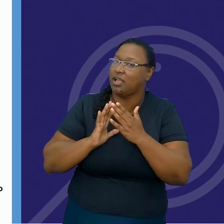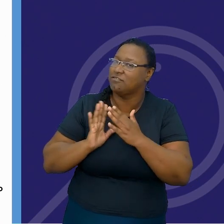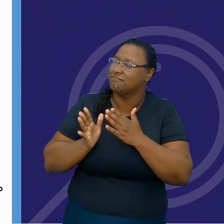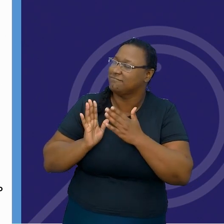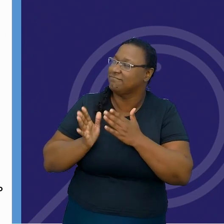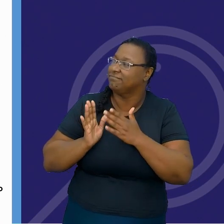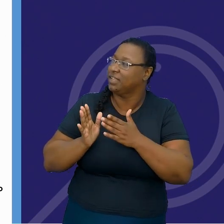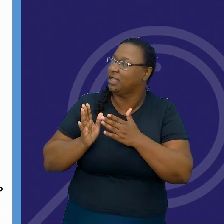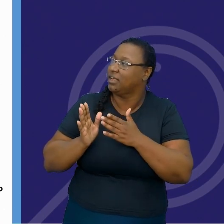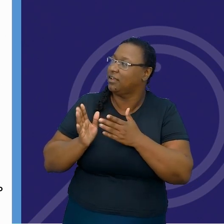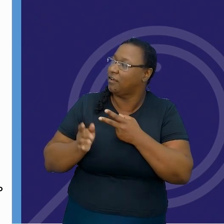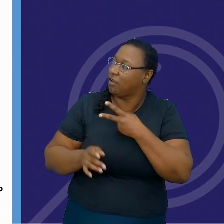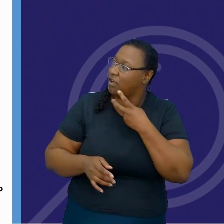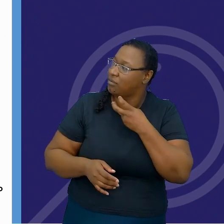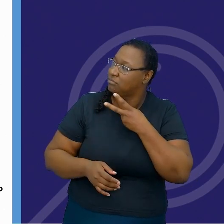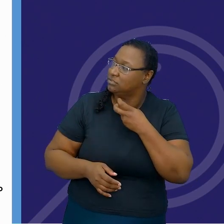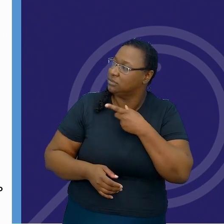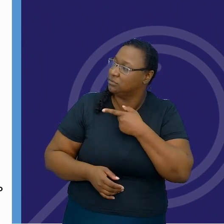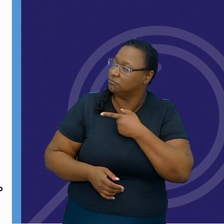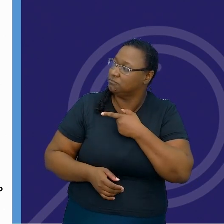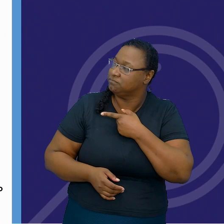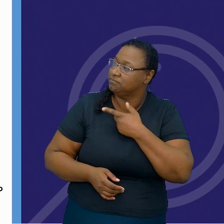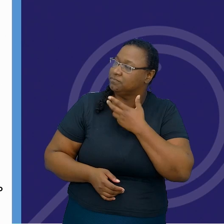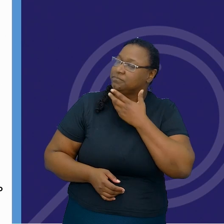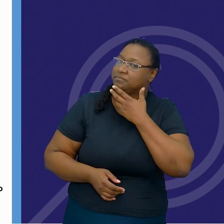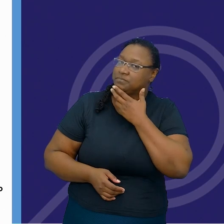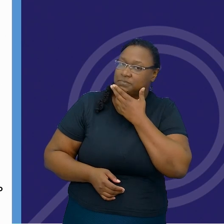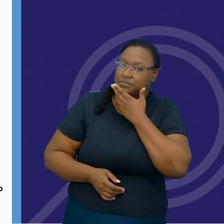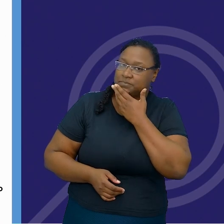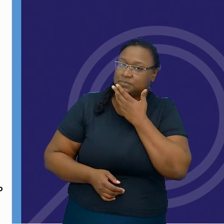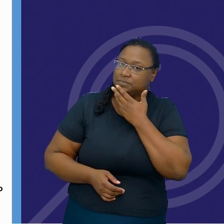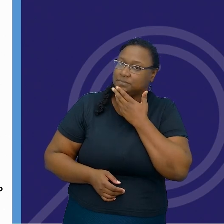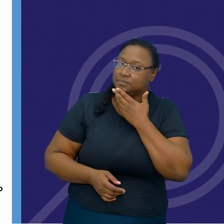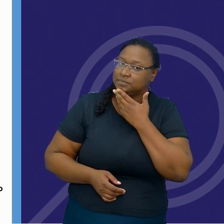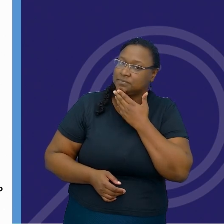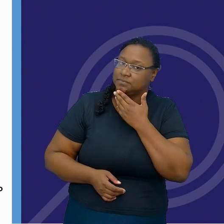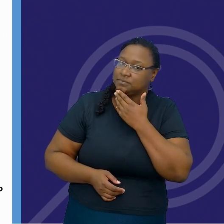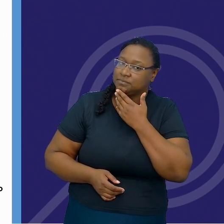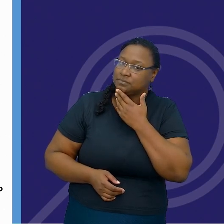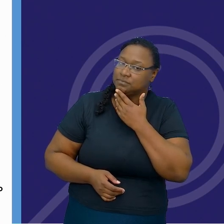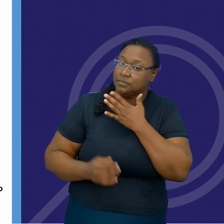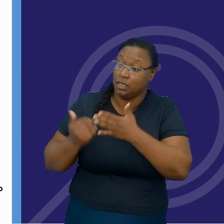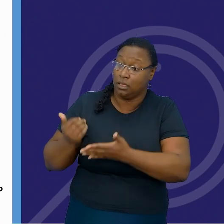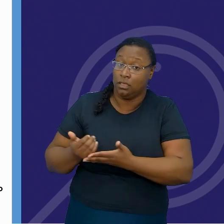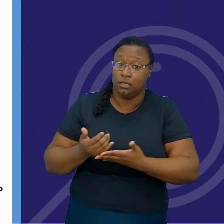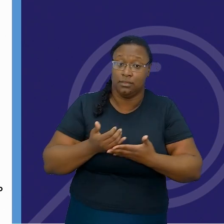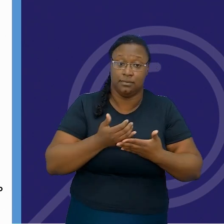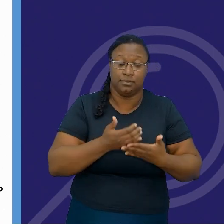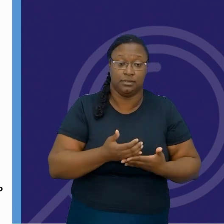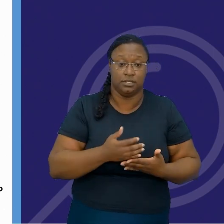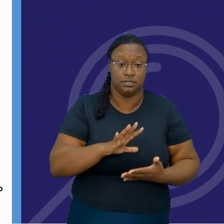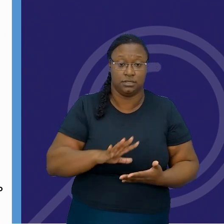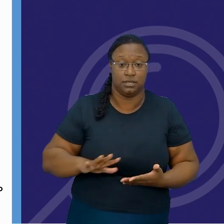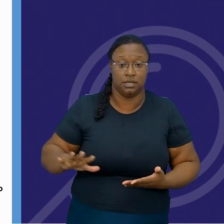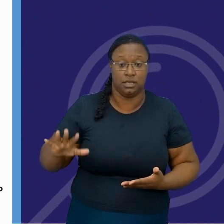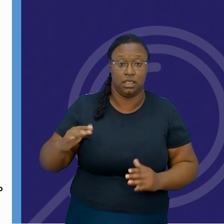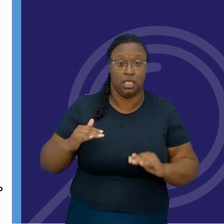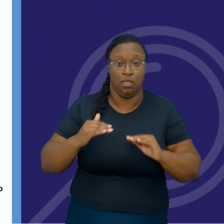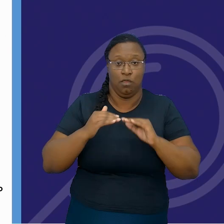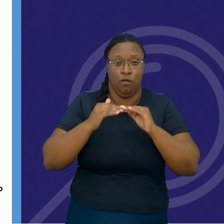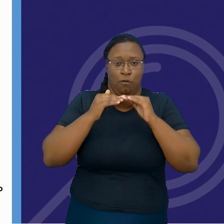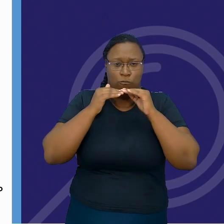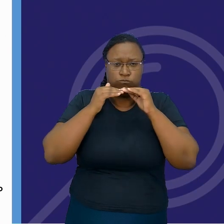verificar ali, né, a gente tem essa questão que ela traz, né, a área alagada